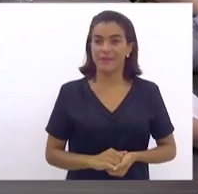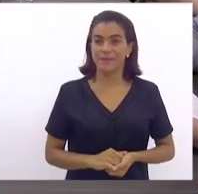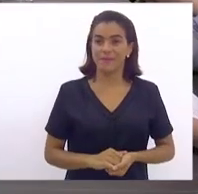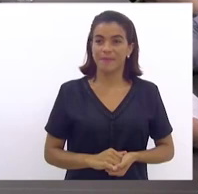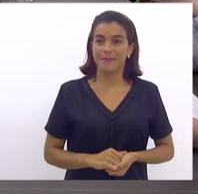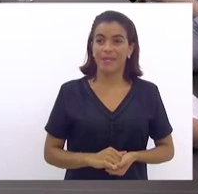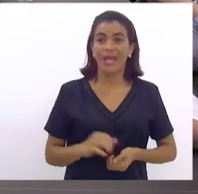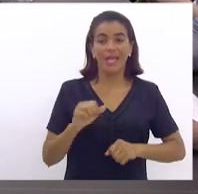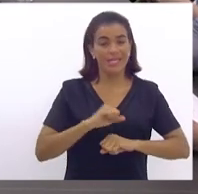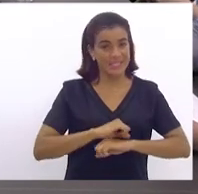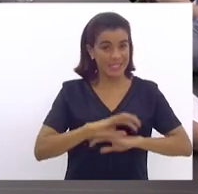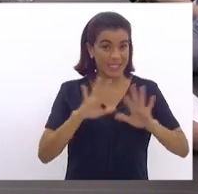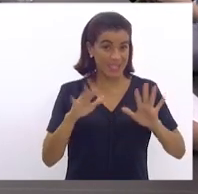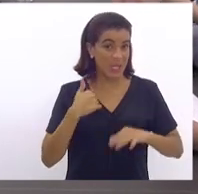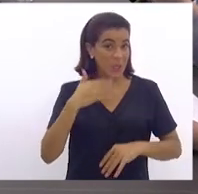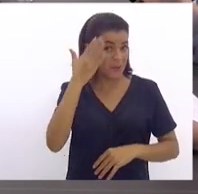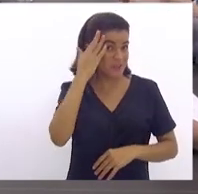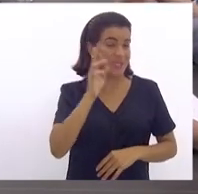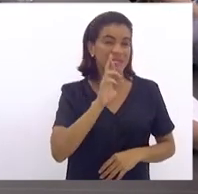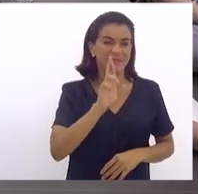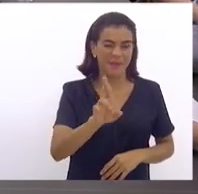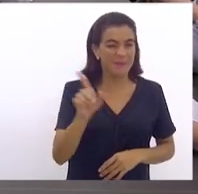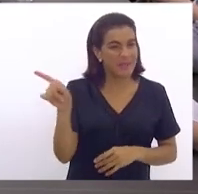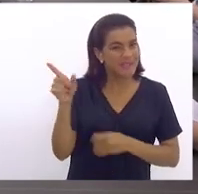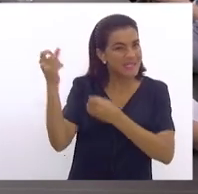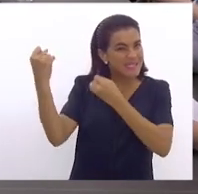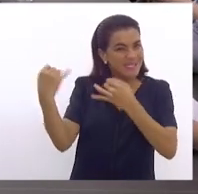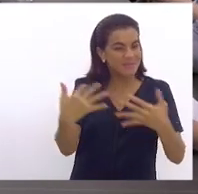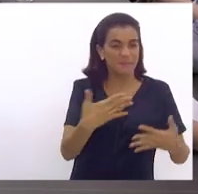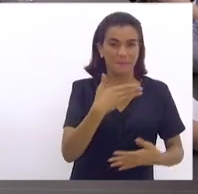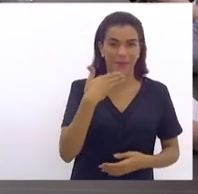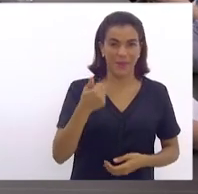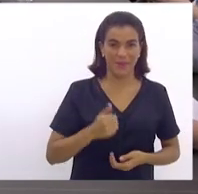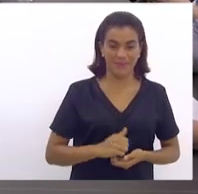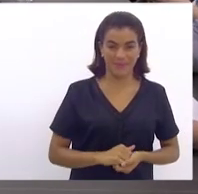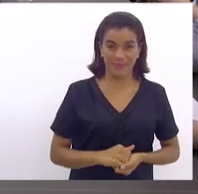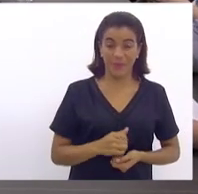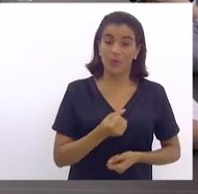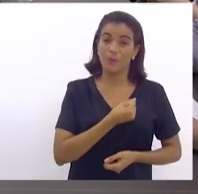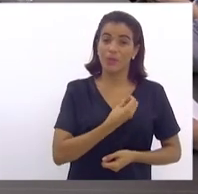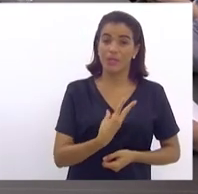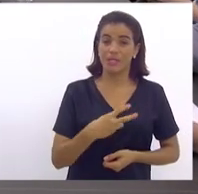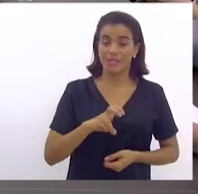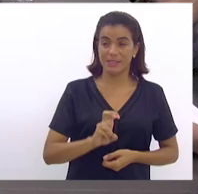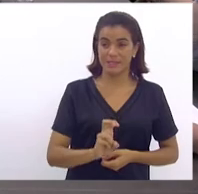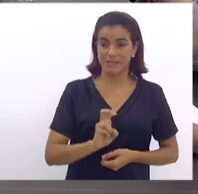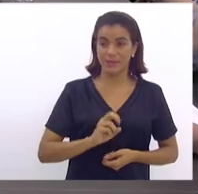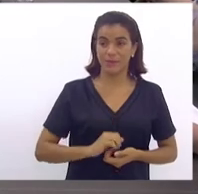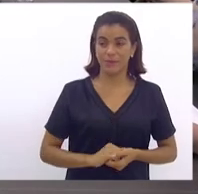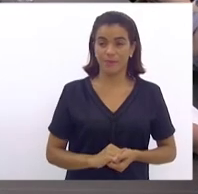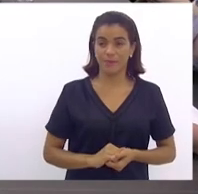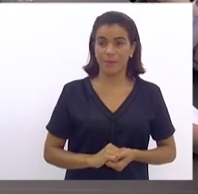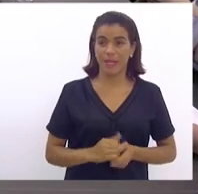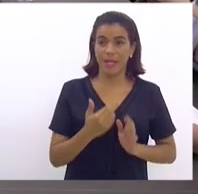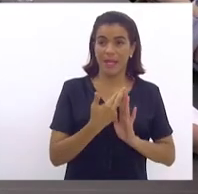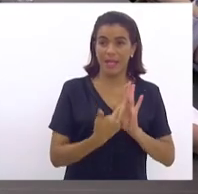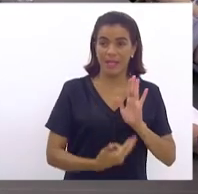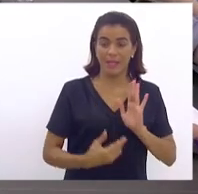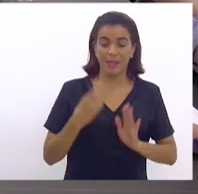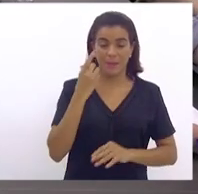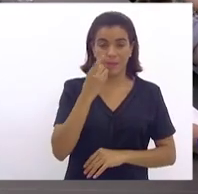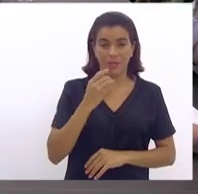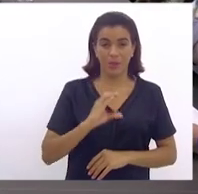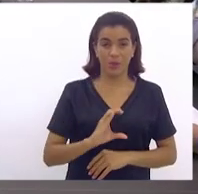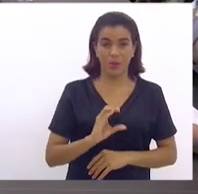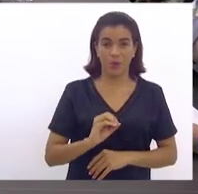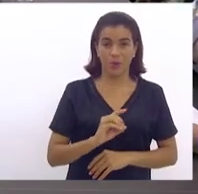Ele esclarece, embora eu saiba a resposta, mas ele esclarece, é melhor. 35 da pauta. Deputado, relatoria, deputado Vinícius